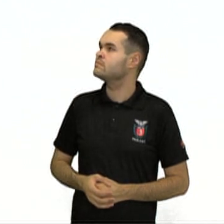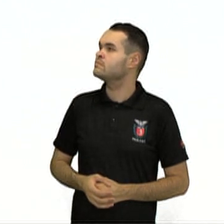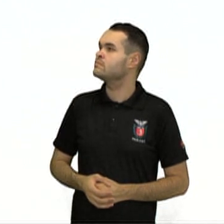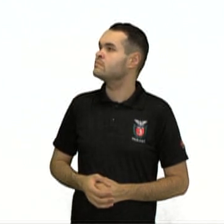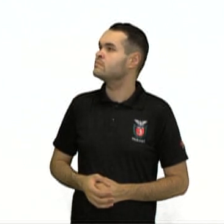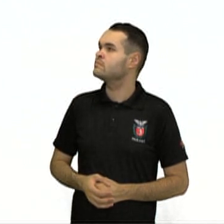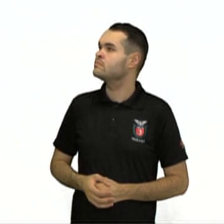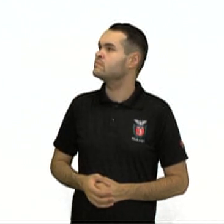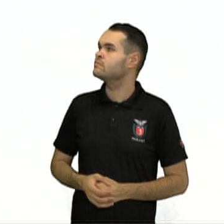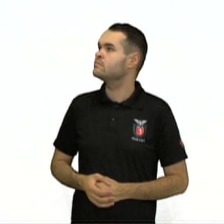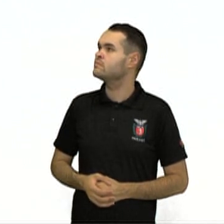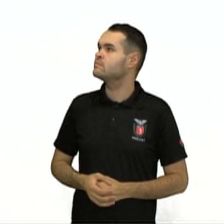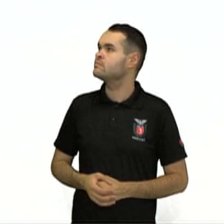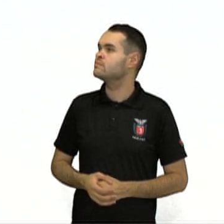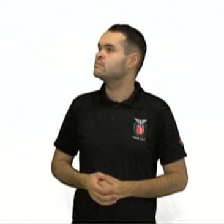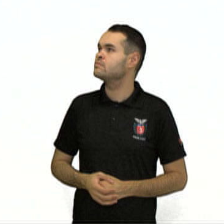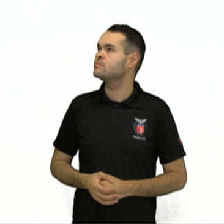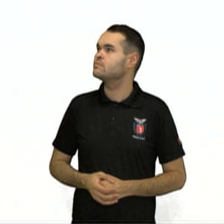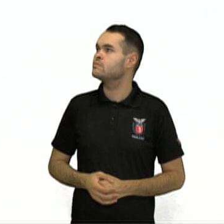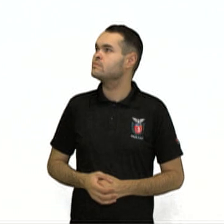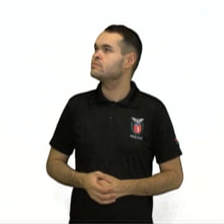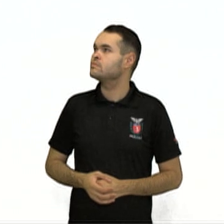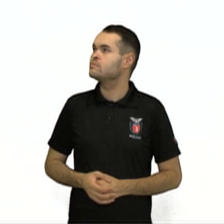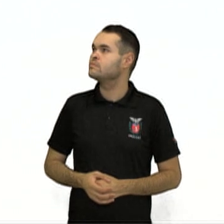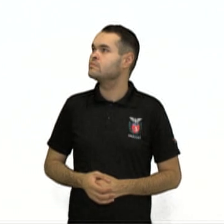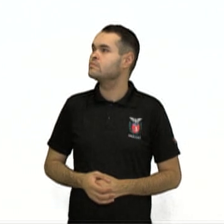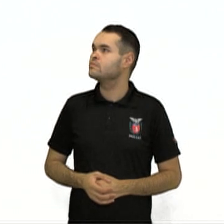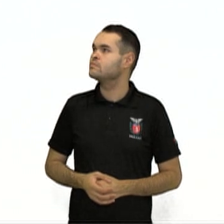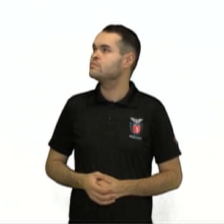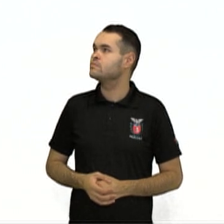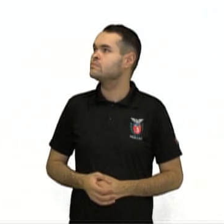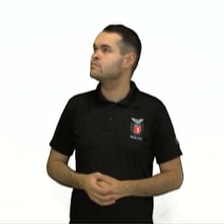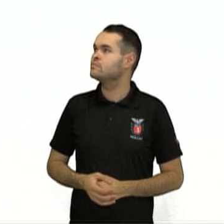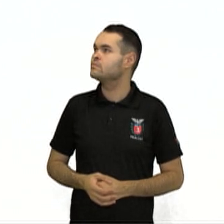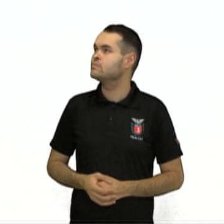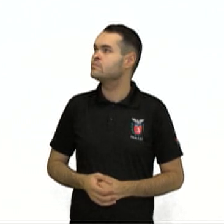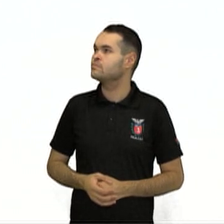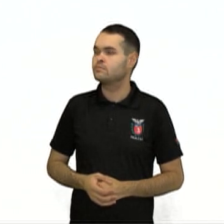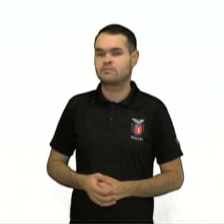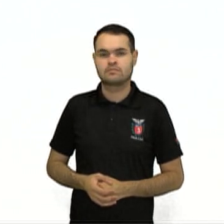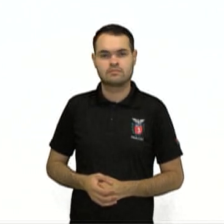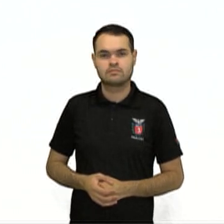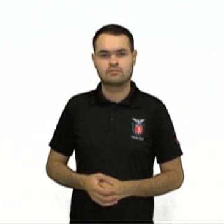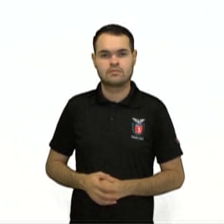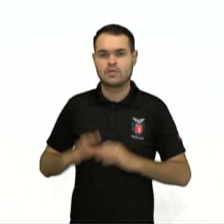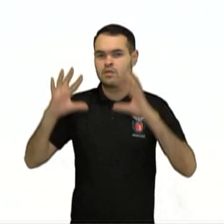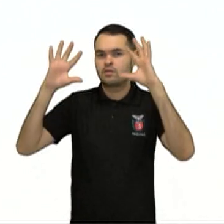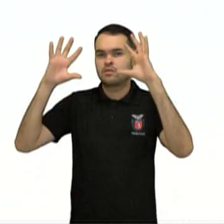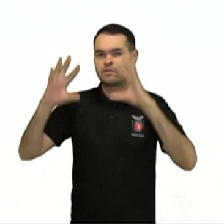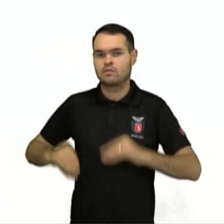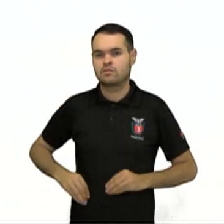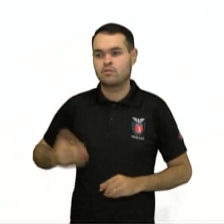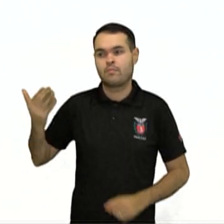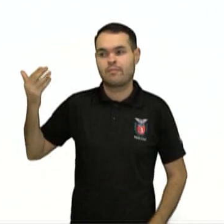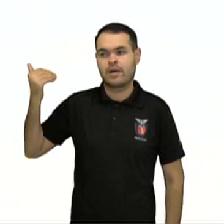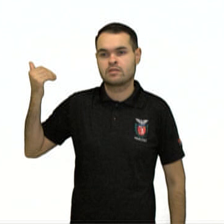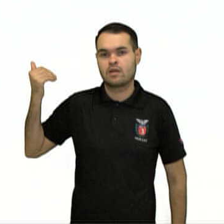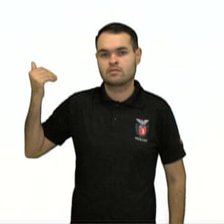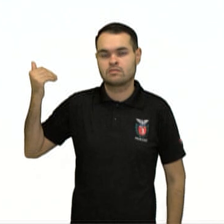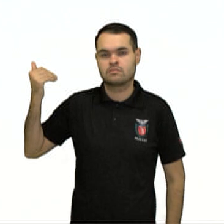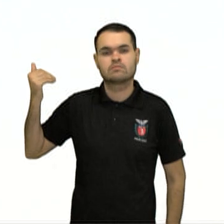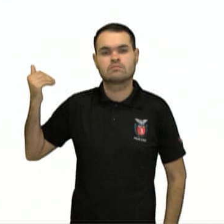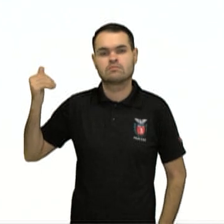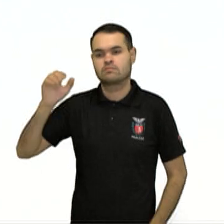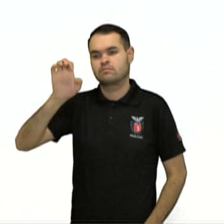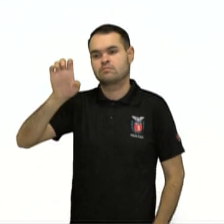walked, rent, rented, hope, hoped, like, liked, check, checked. Todos eles estão no passado aqui